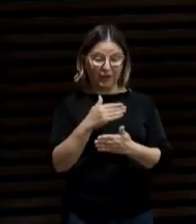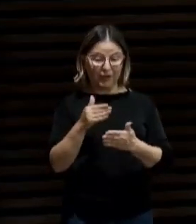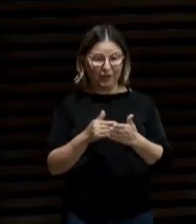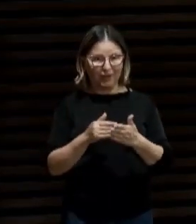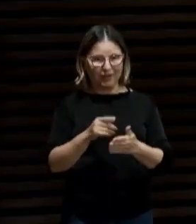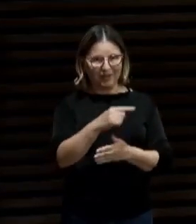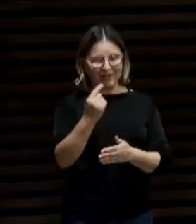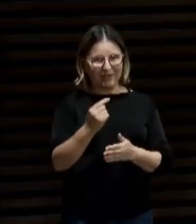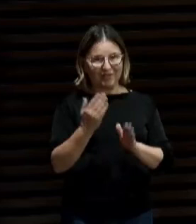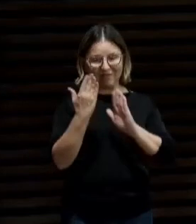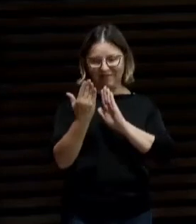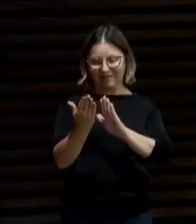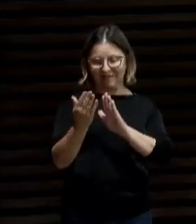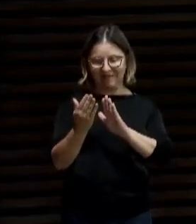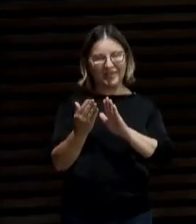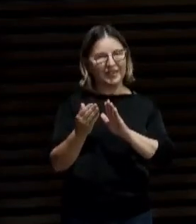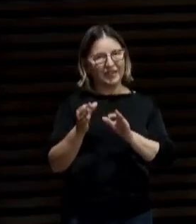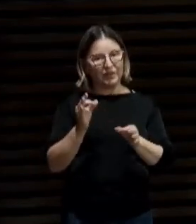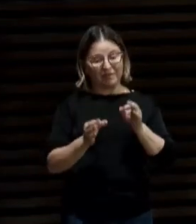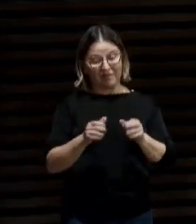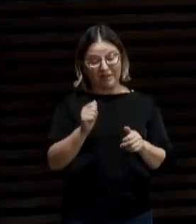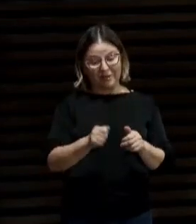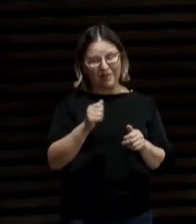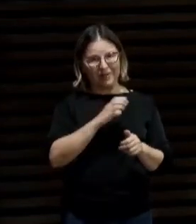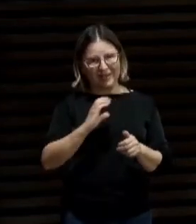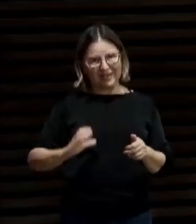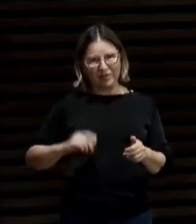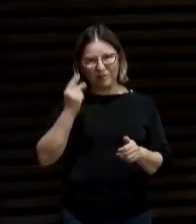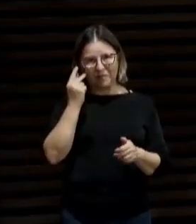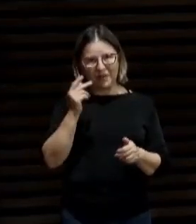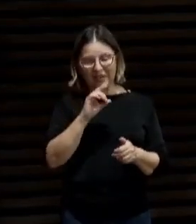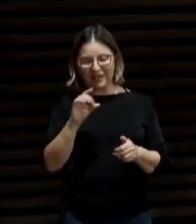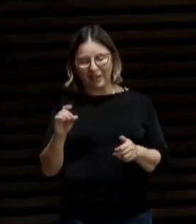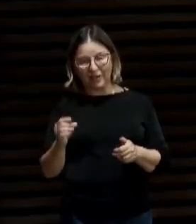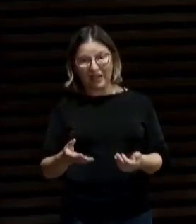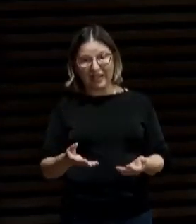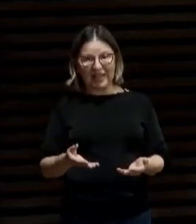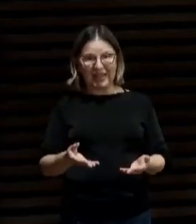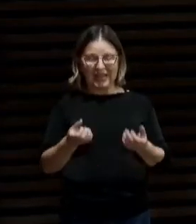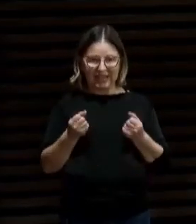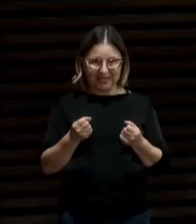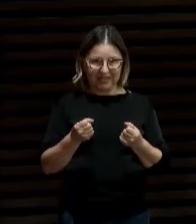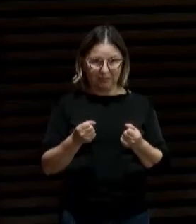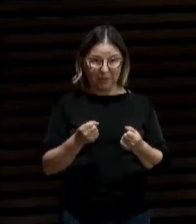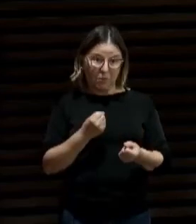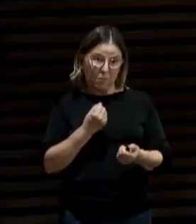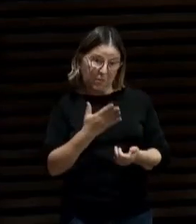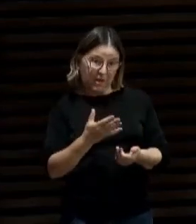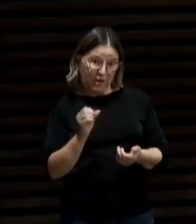o tribunal de Cristo, para que cada um receba, segundo o bem ou o mal que tiver feito por meio do